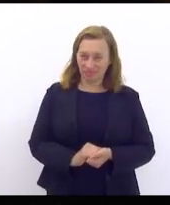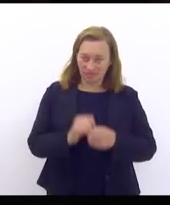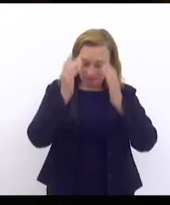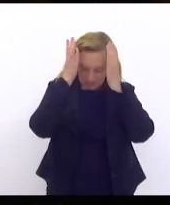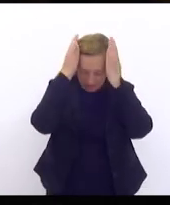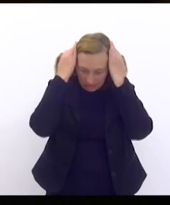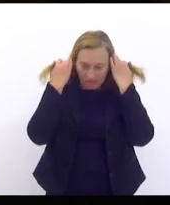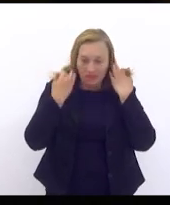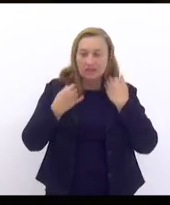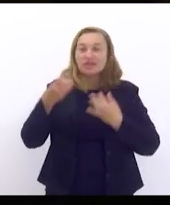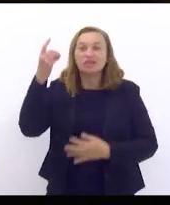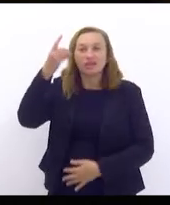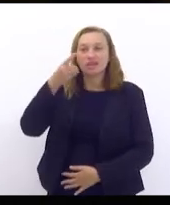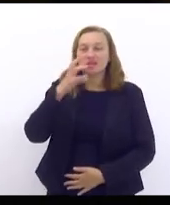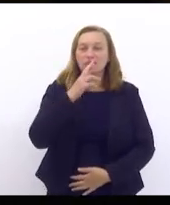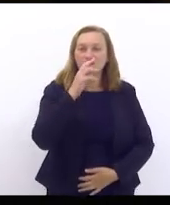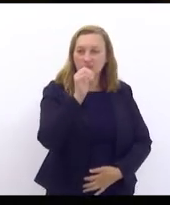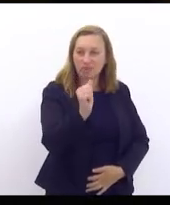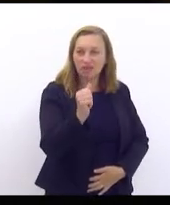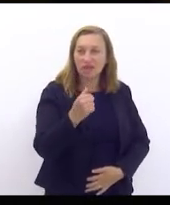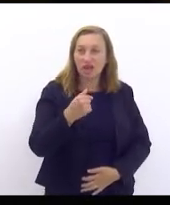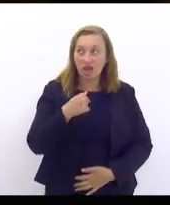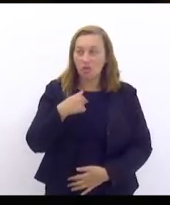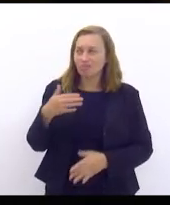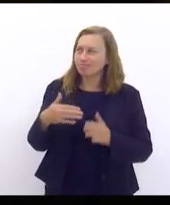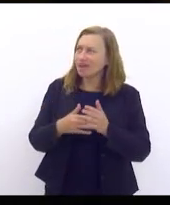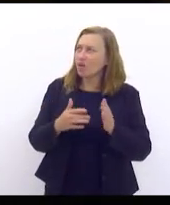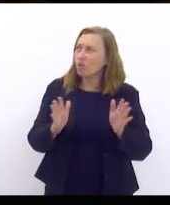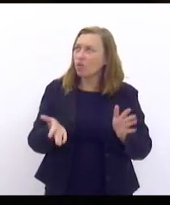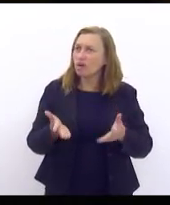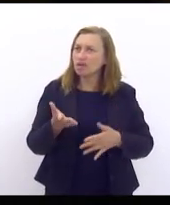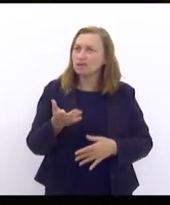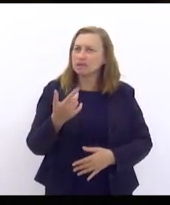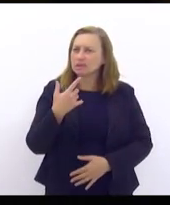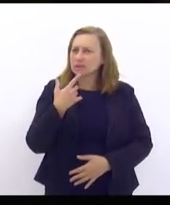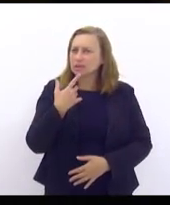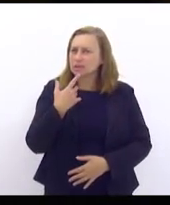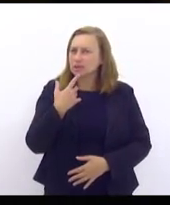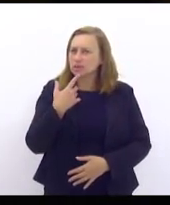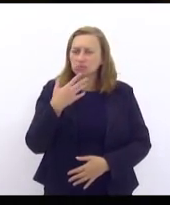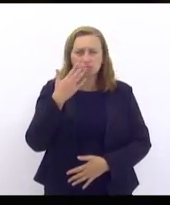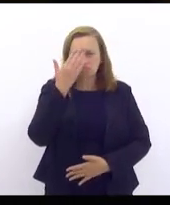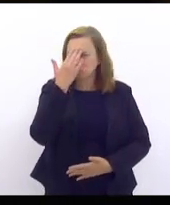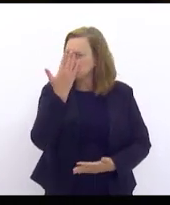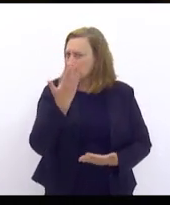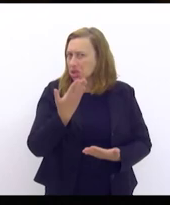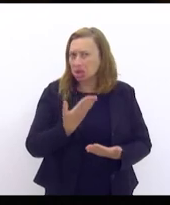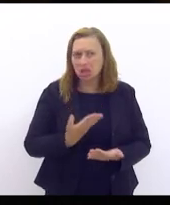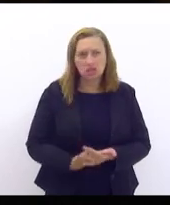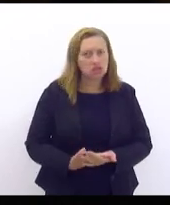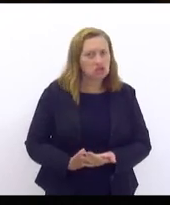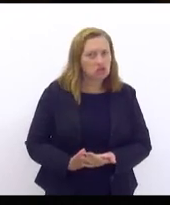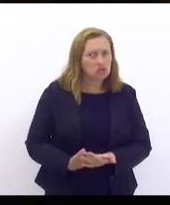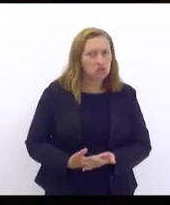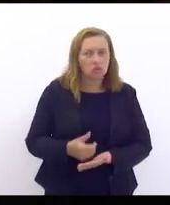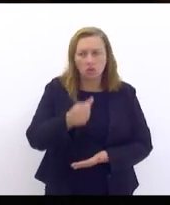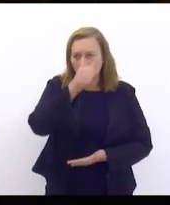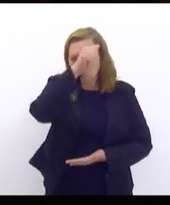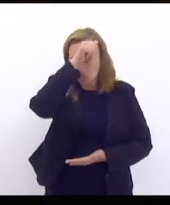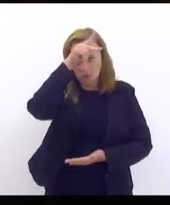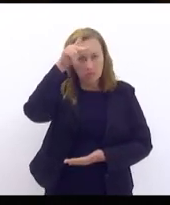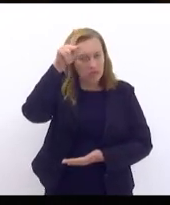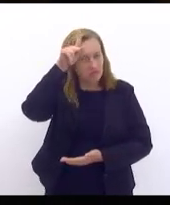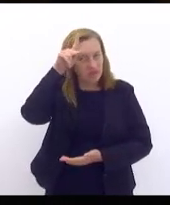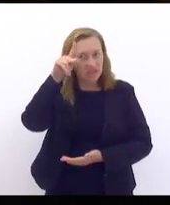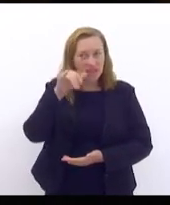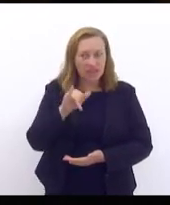Deputado Rodrigo Amorim. Eu estou até agora sem acreditar o que o prefeito de